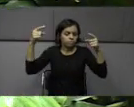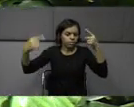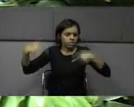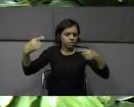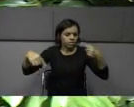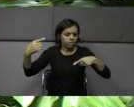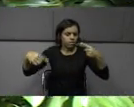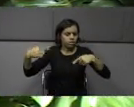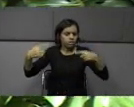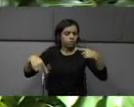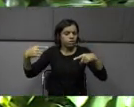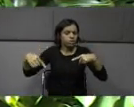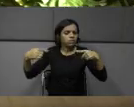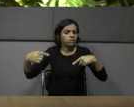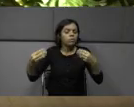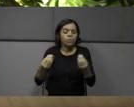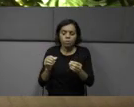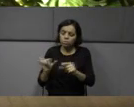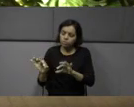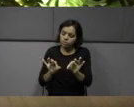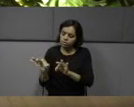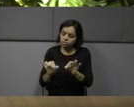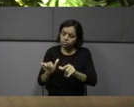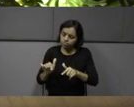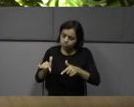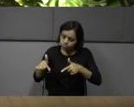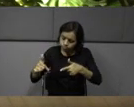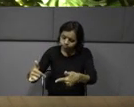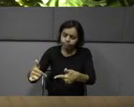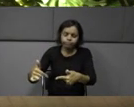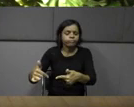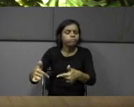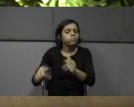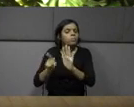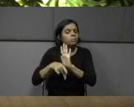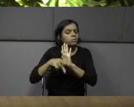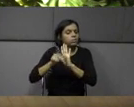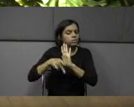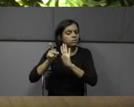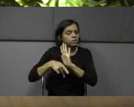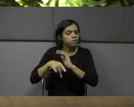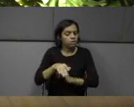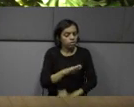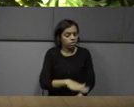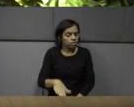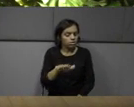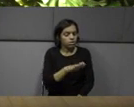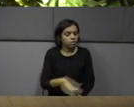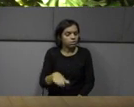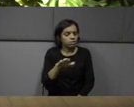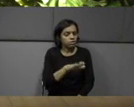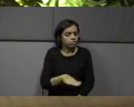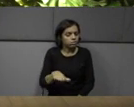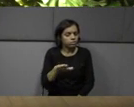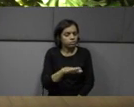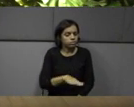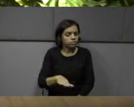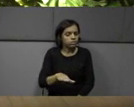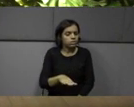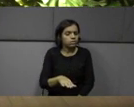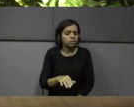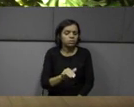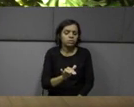como o planejamento e os projetos da infância condicionam esse